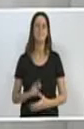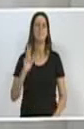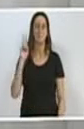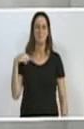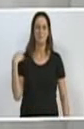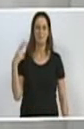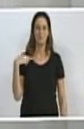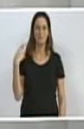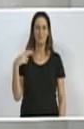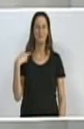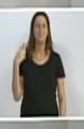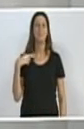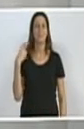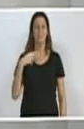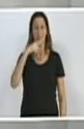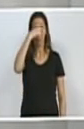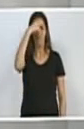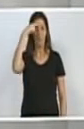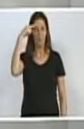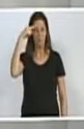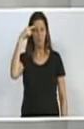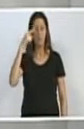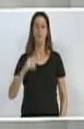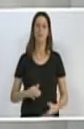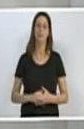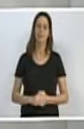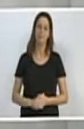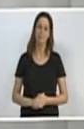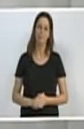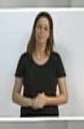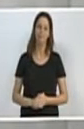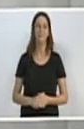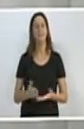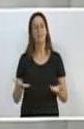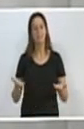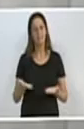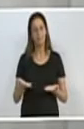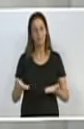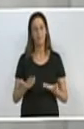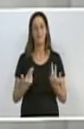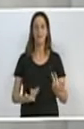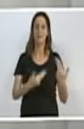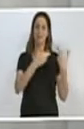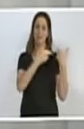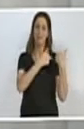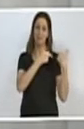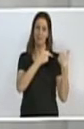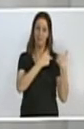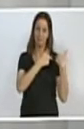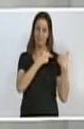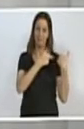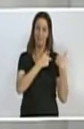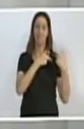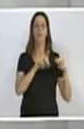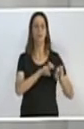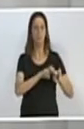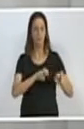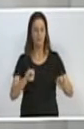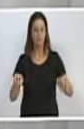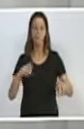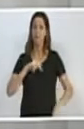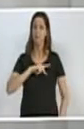Senhor Marcos da Rosa, que faz às vezes de presidente